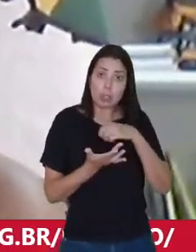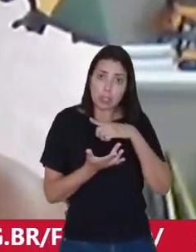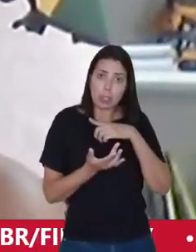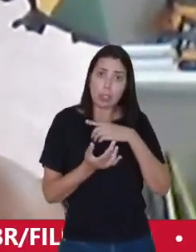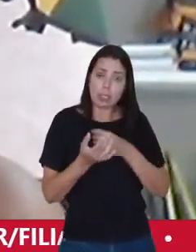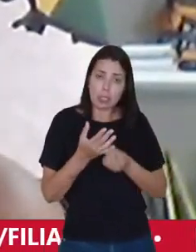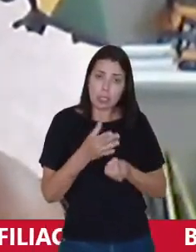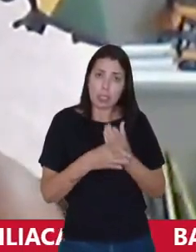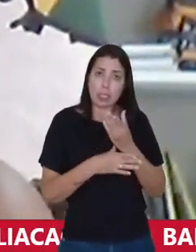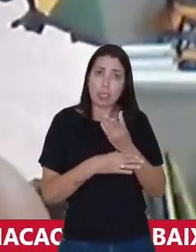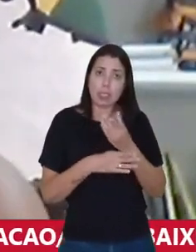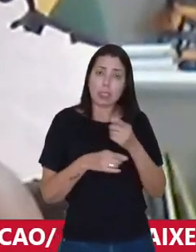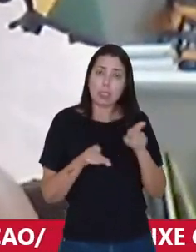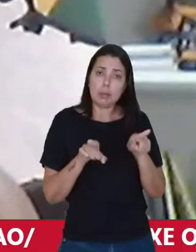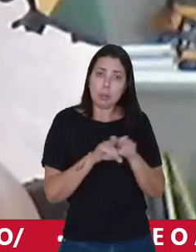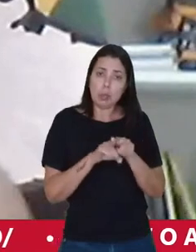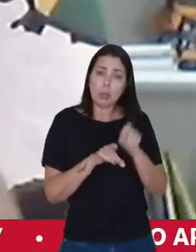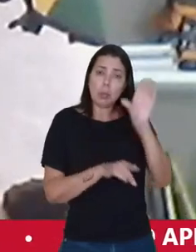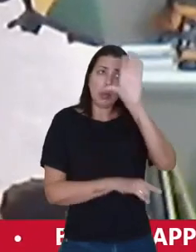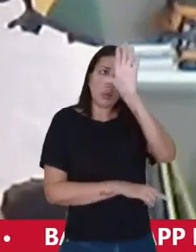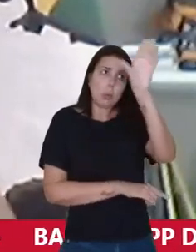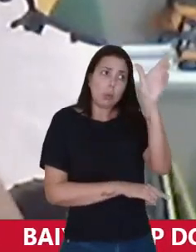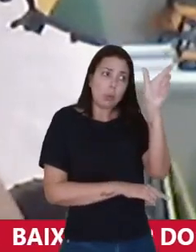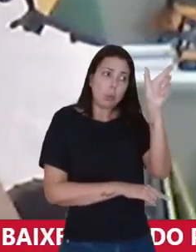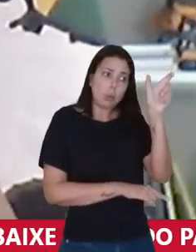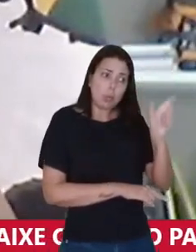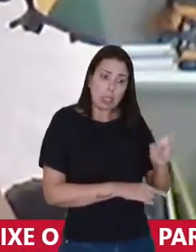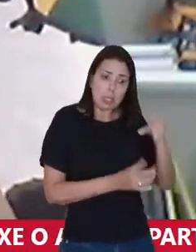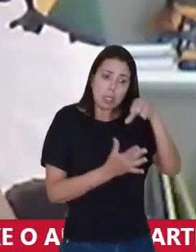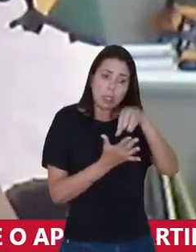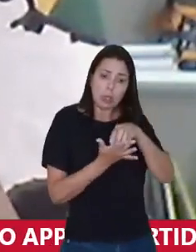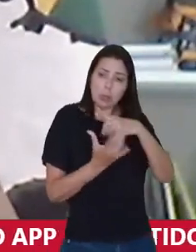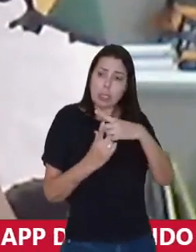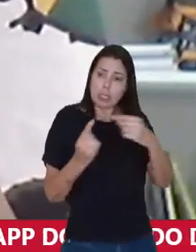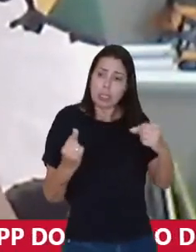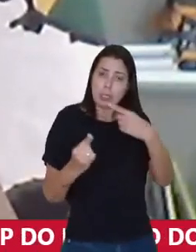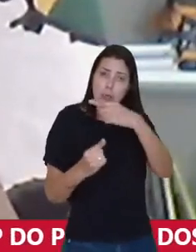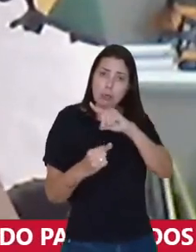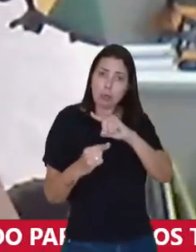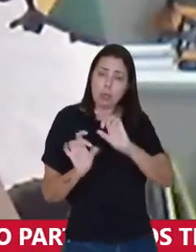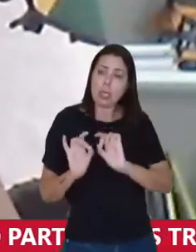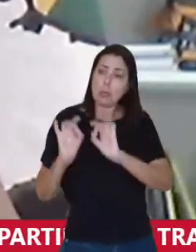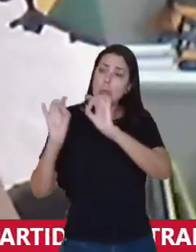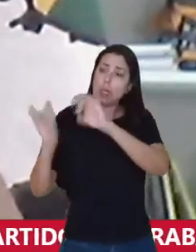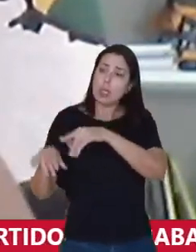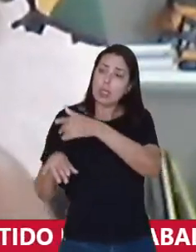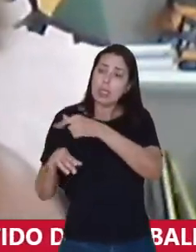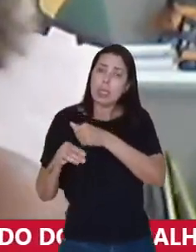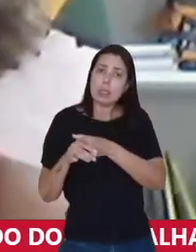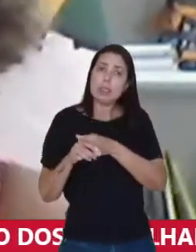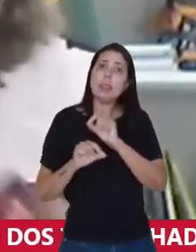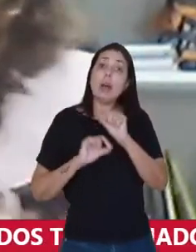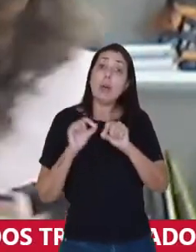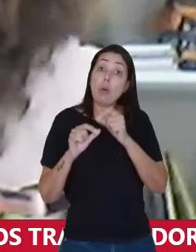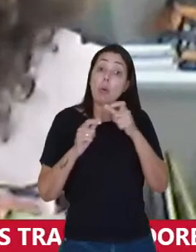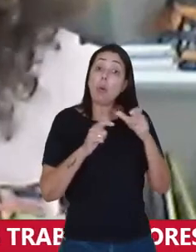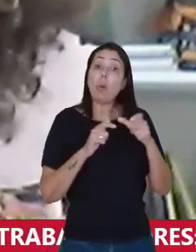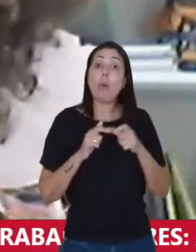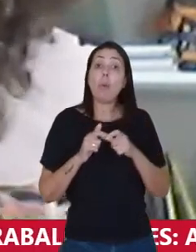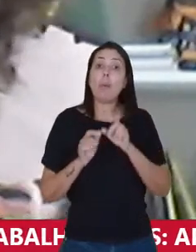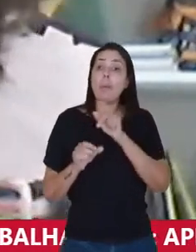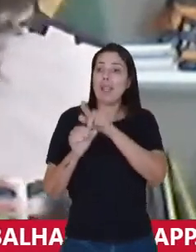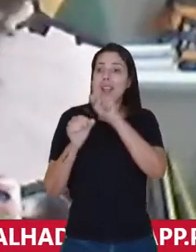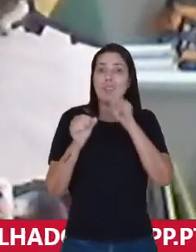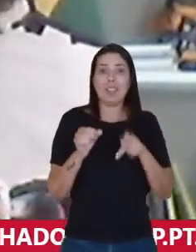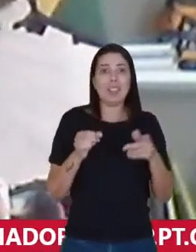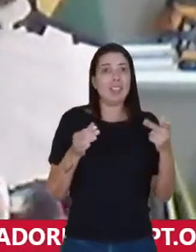formadas por meio de quilombo, ou mesmo que saíram das suas comunidades e foram jogadas nas periferias, são elas as